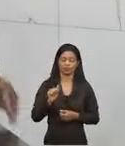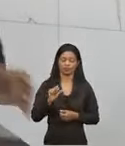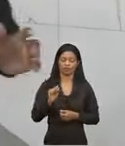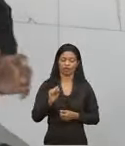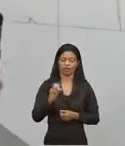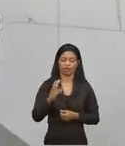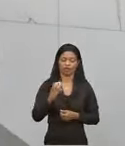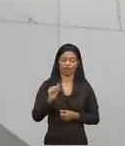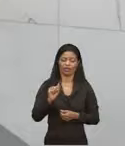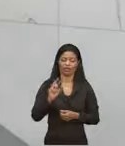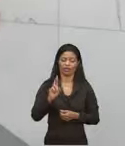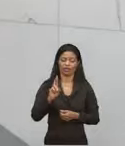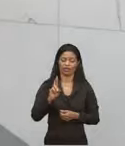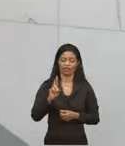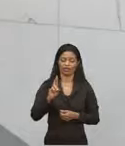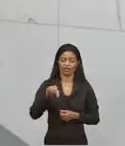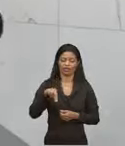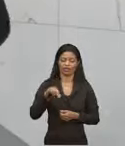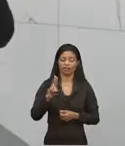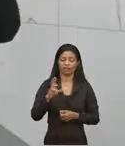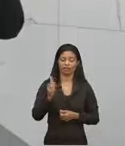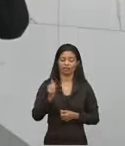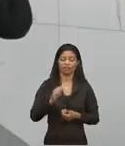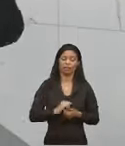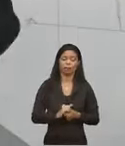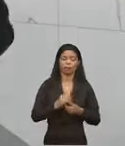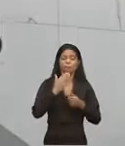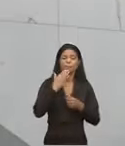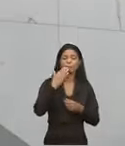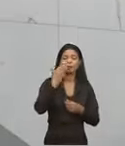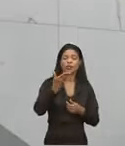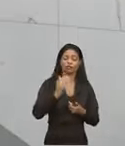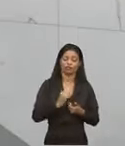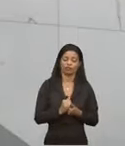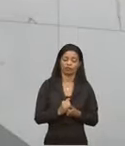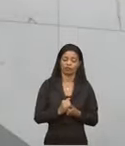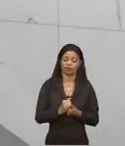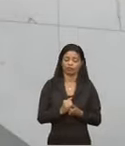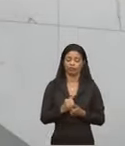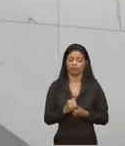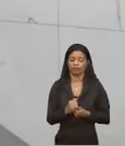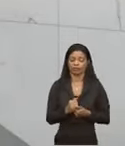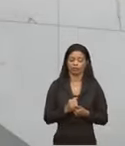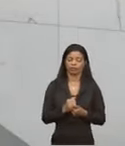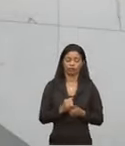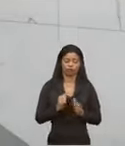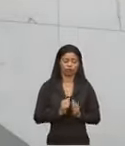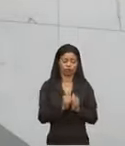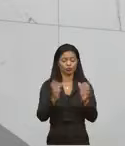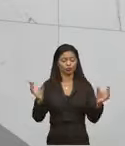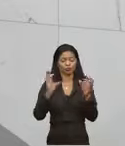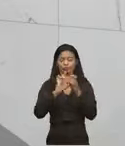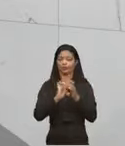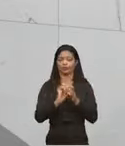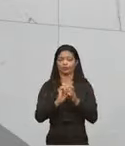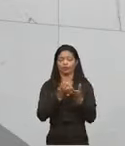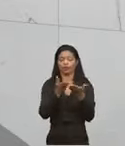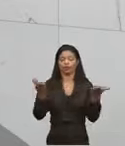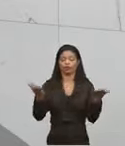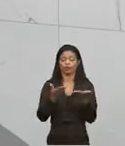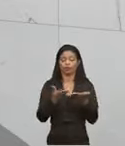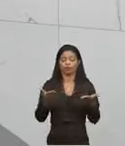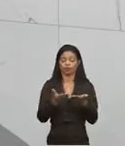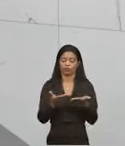para não deixar esquecer. O Márcio Arinha, peço a Vossas Excelências. Eu me alinhar a Vossas Excelências. Se a